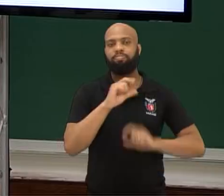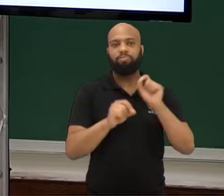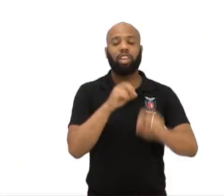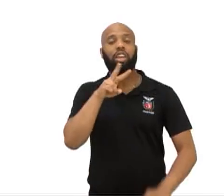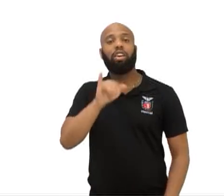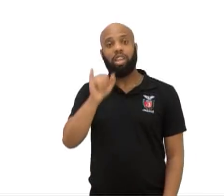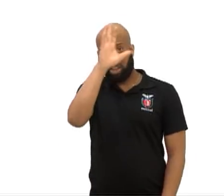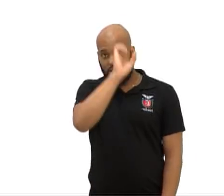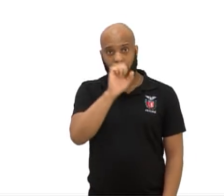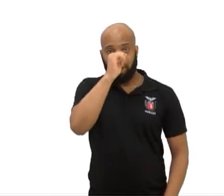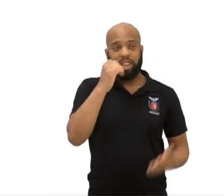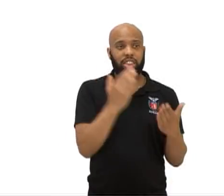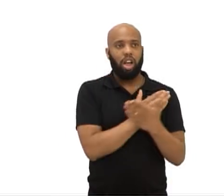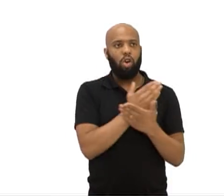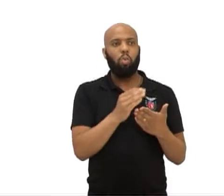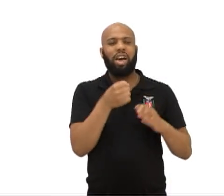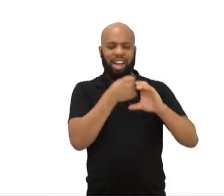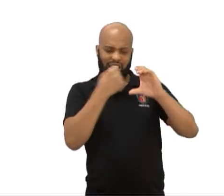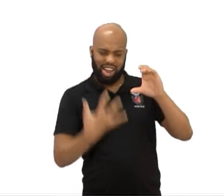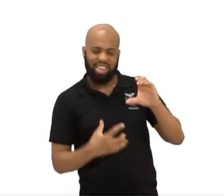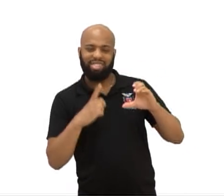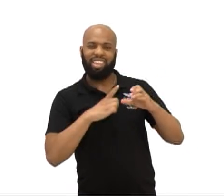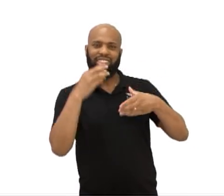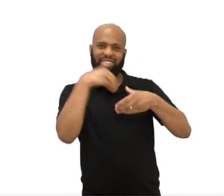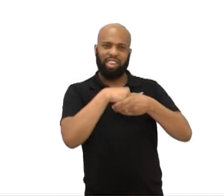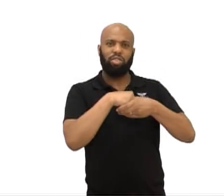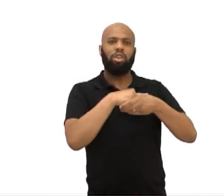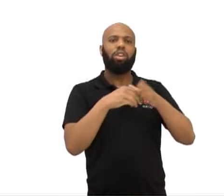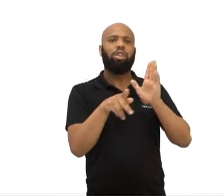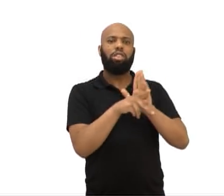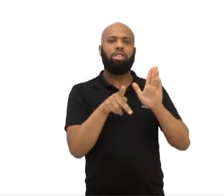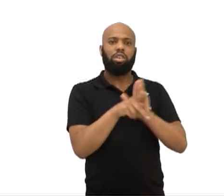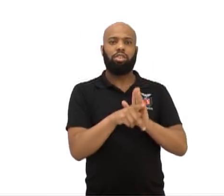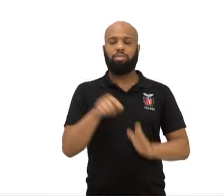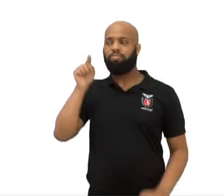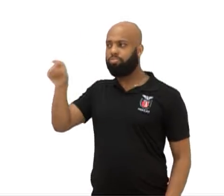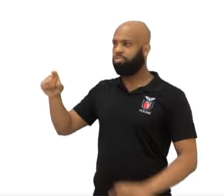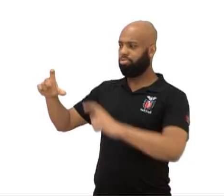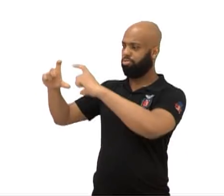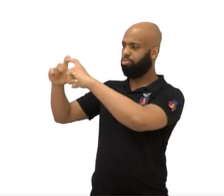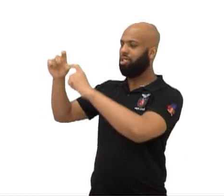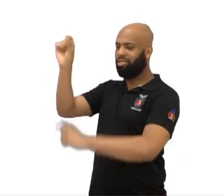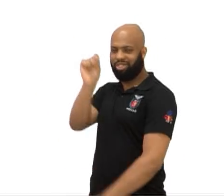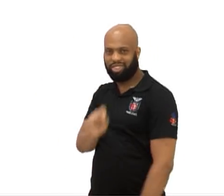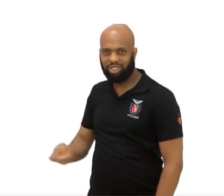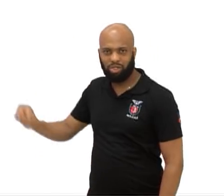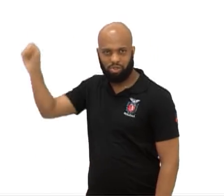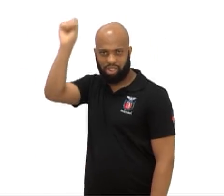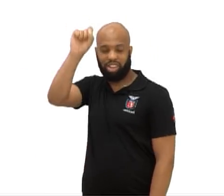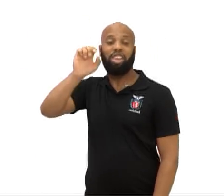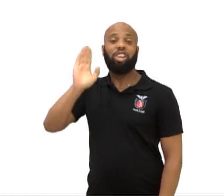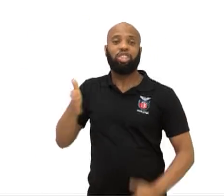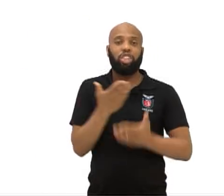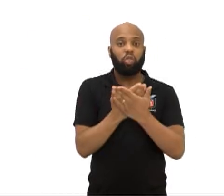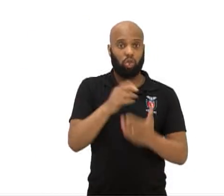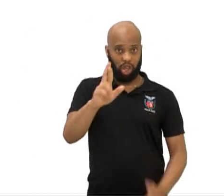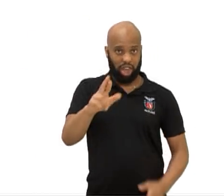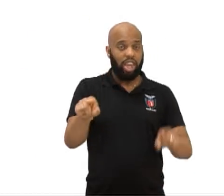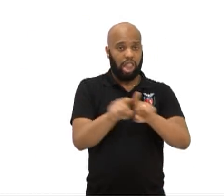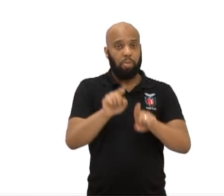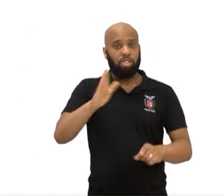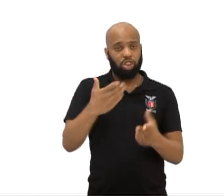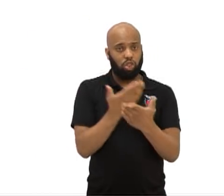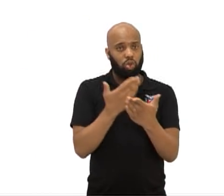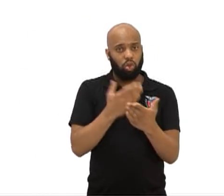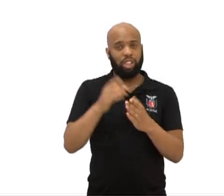aprender alguns elementos dessa circunferência. Vejamos aqui, nós já vimos o raio e o diâmetro, mas